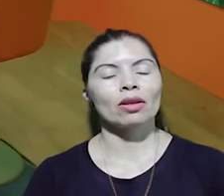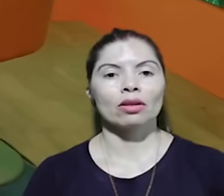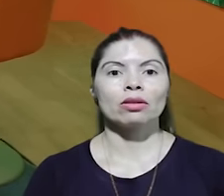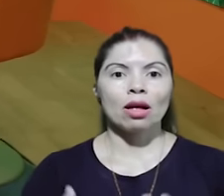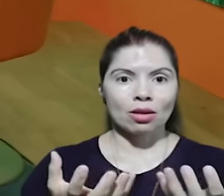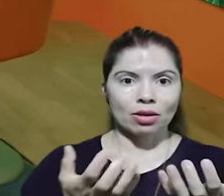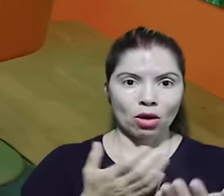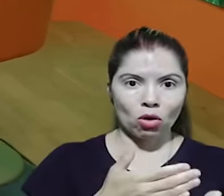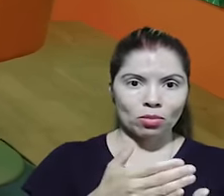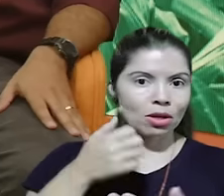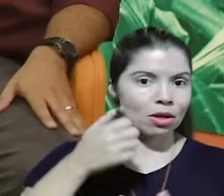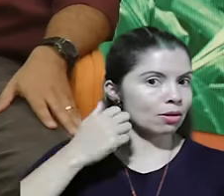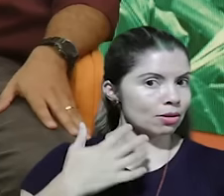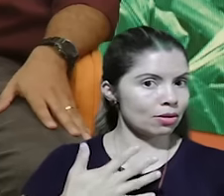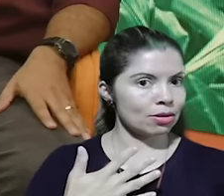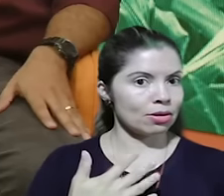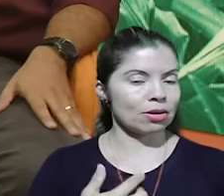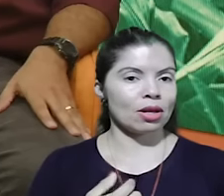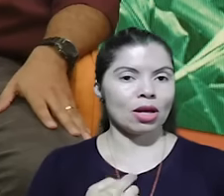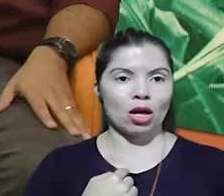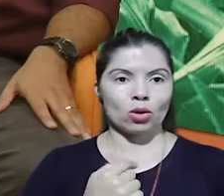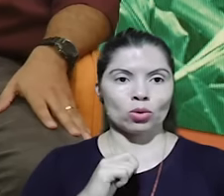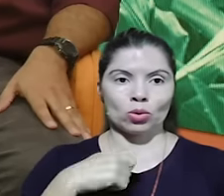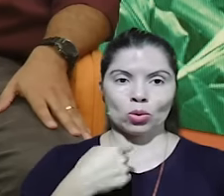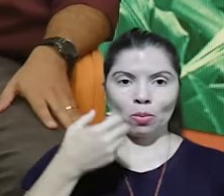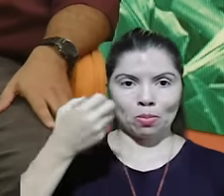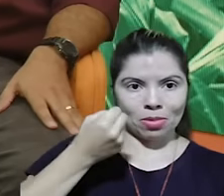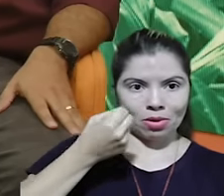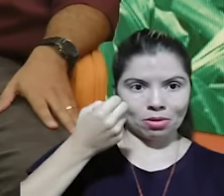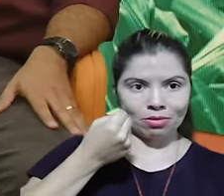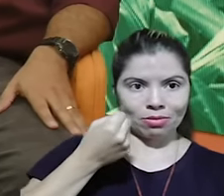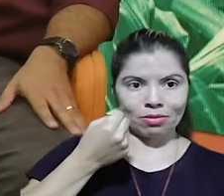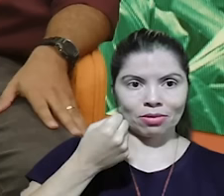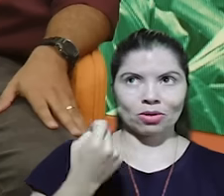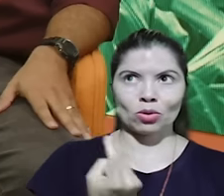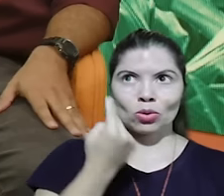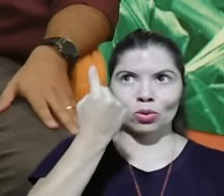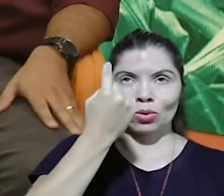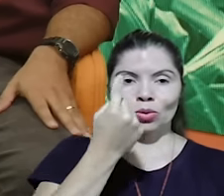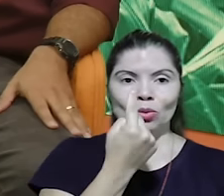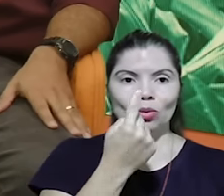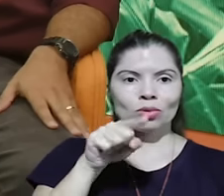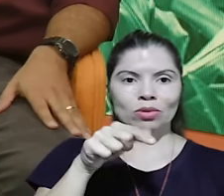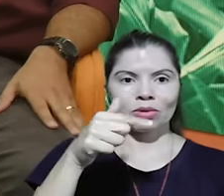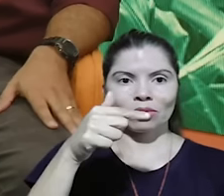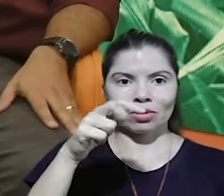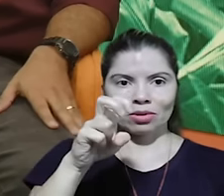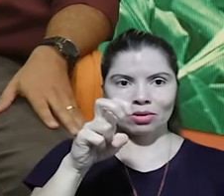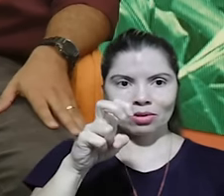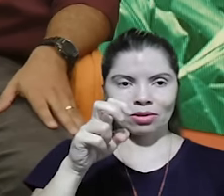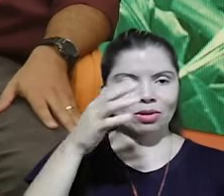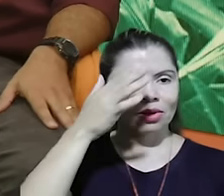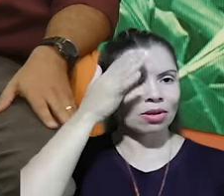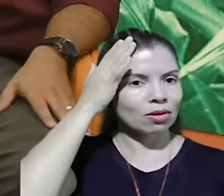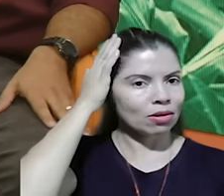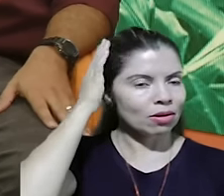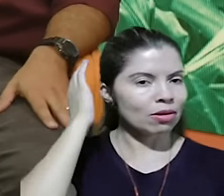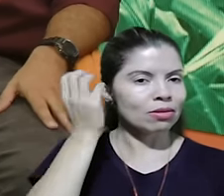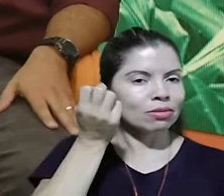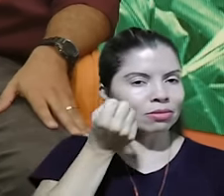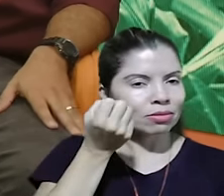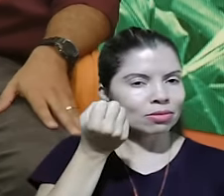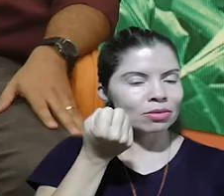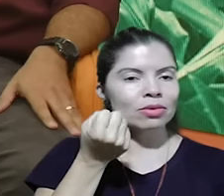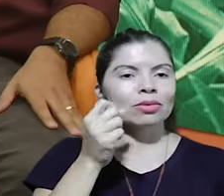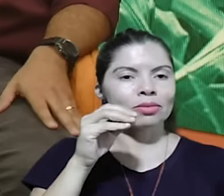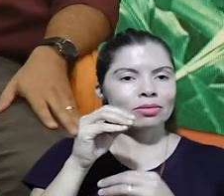salto de inscrição Eu sou branco tenho 1 75 e cabelos grisalhos e